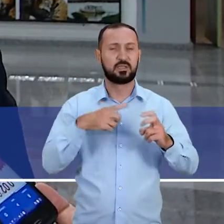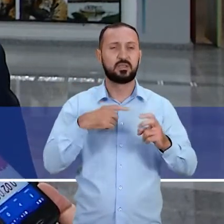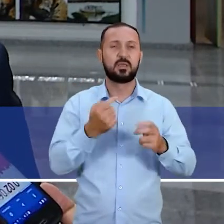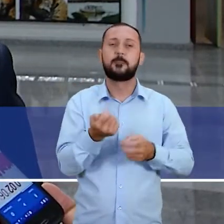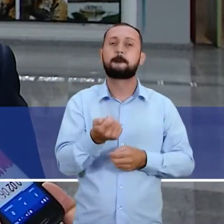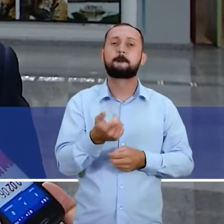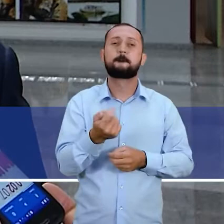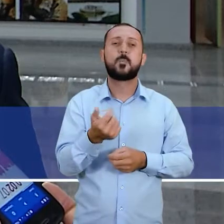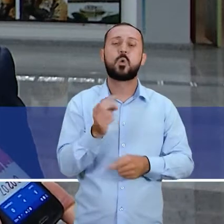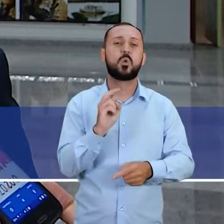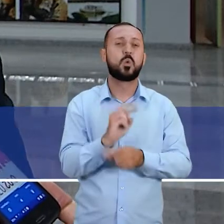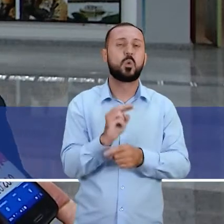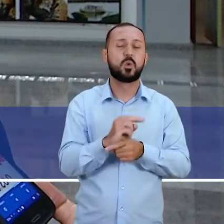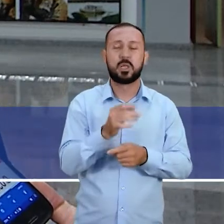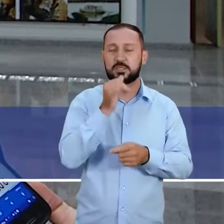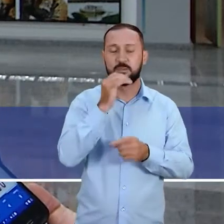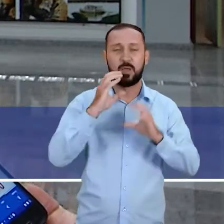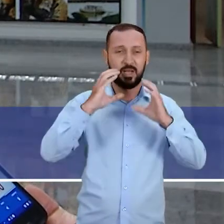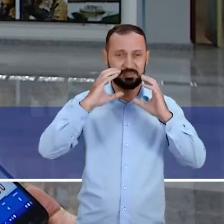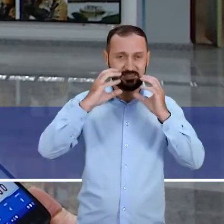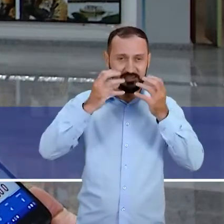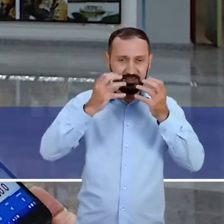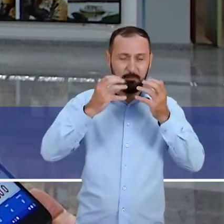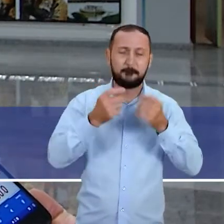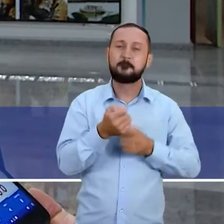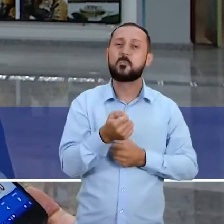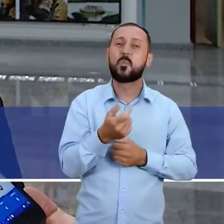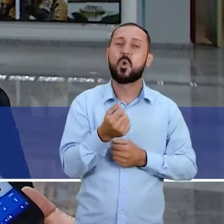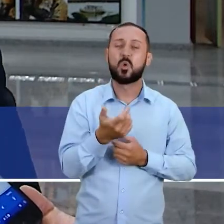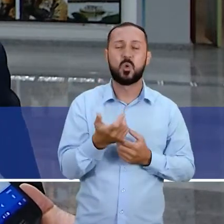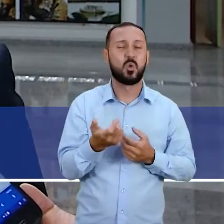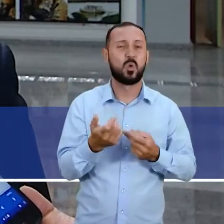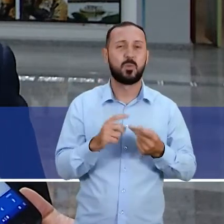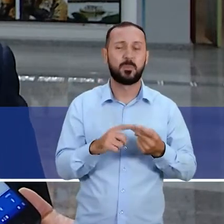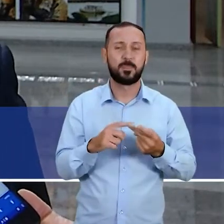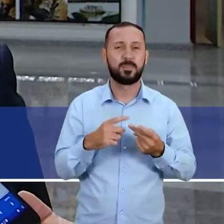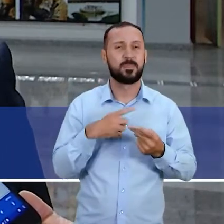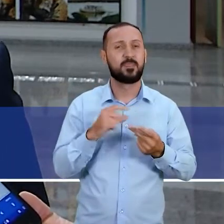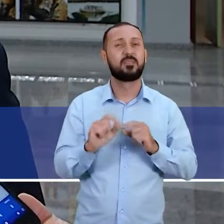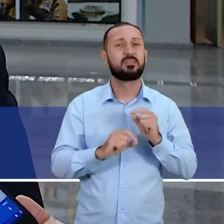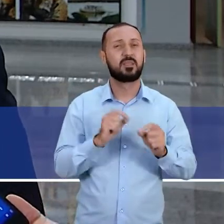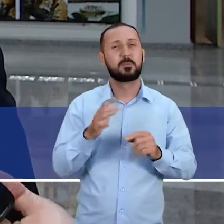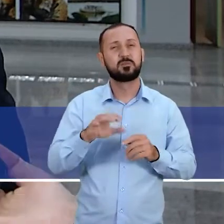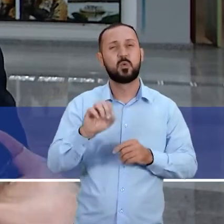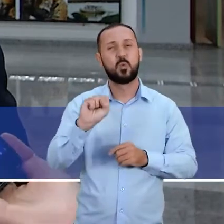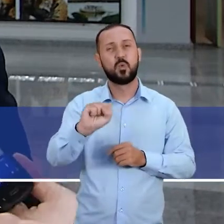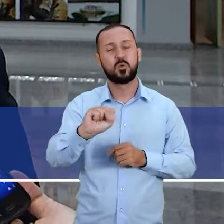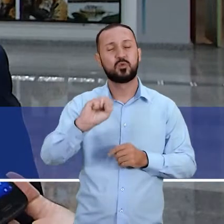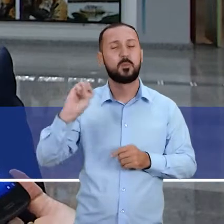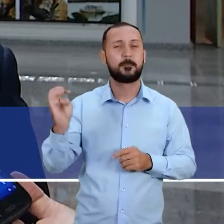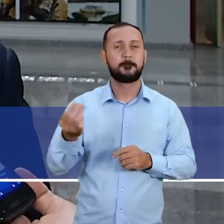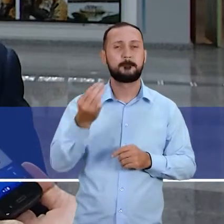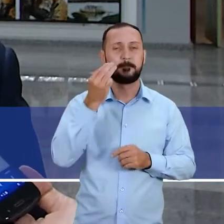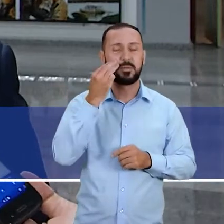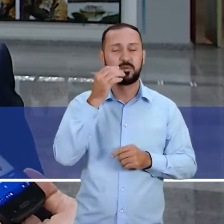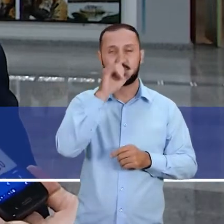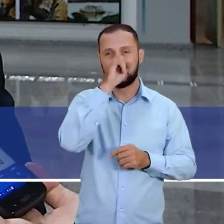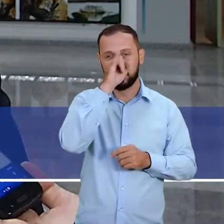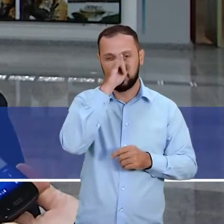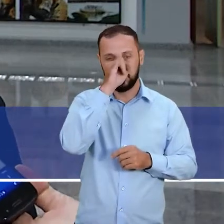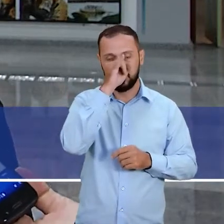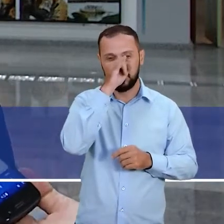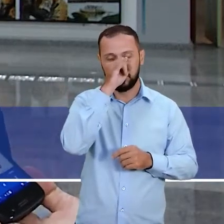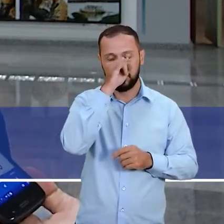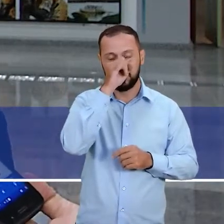Catarina, que tem pouca produção de milho, por exemplo, e ela tem em torno de 8 milhões